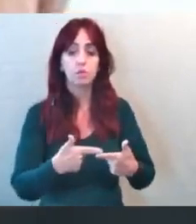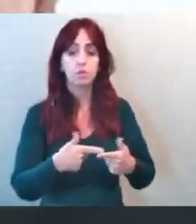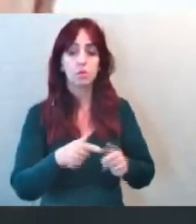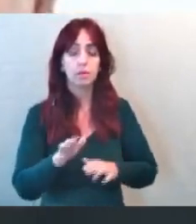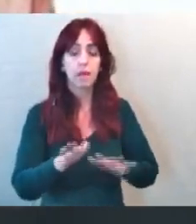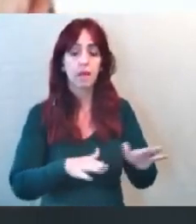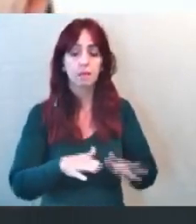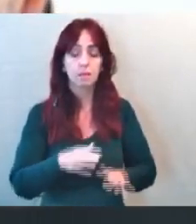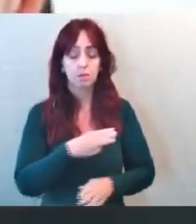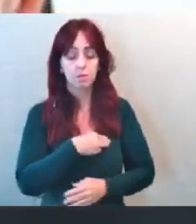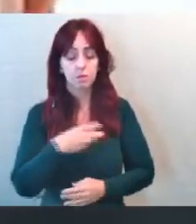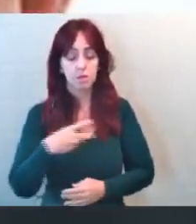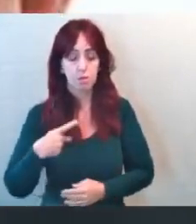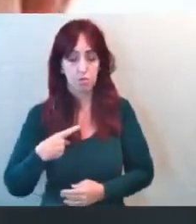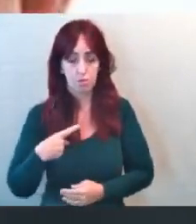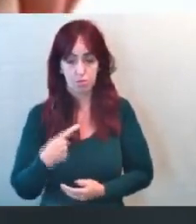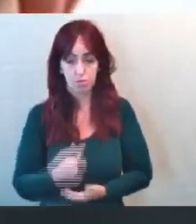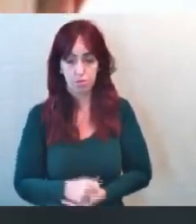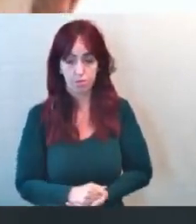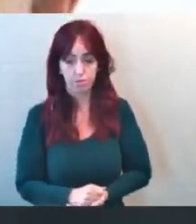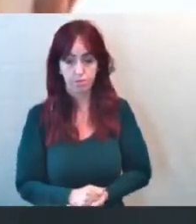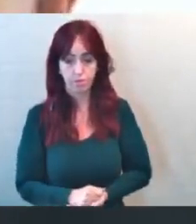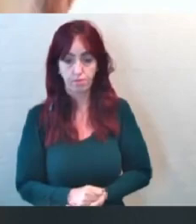ação do Ministério Público.